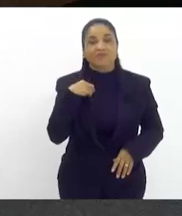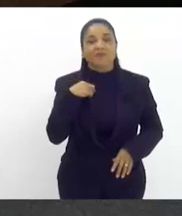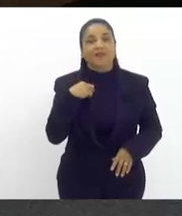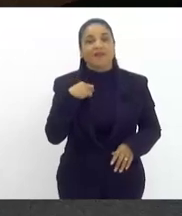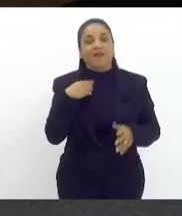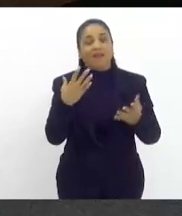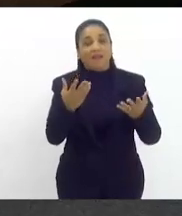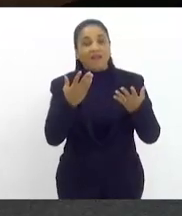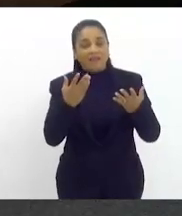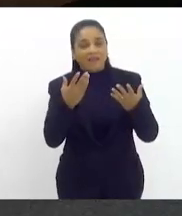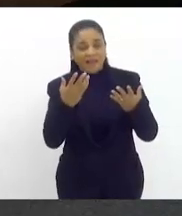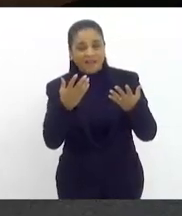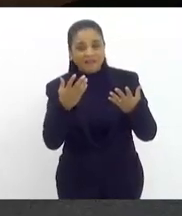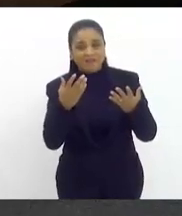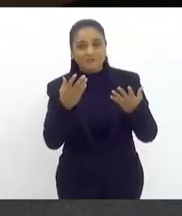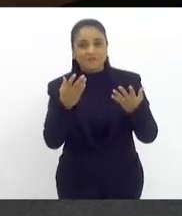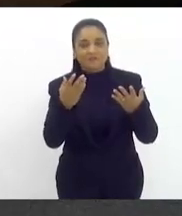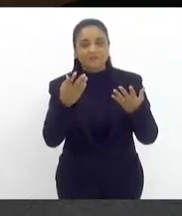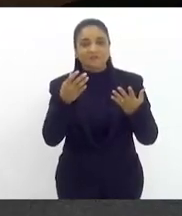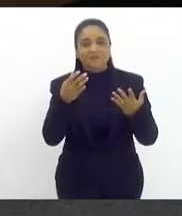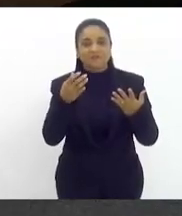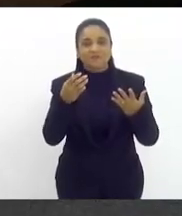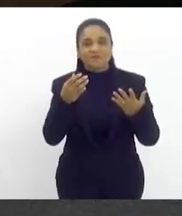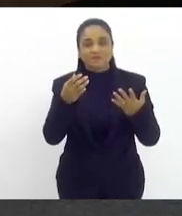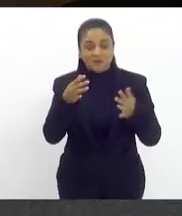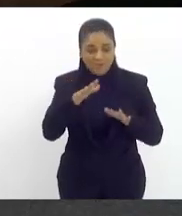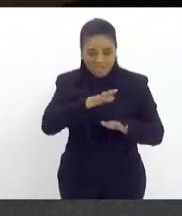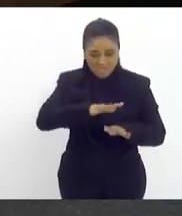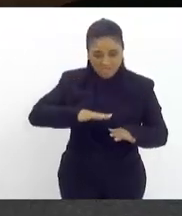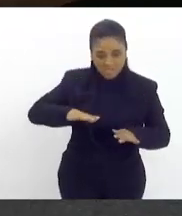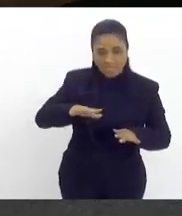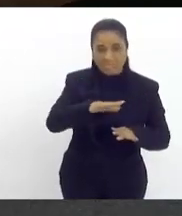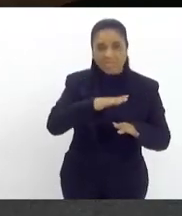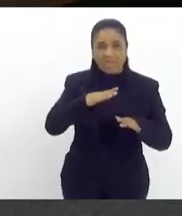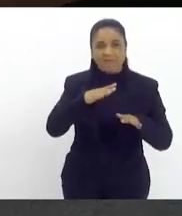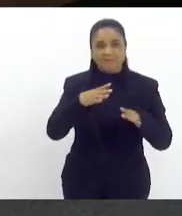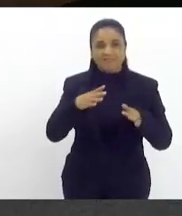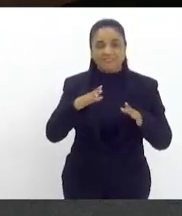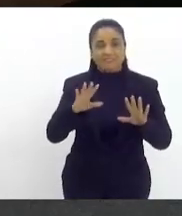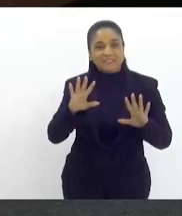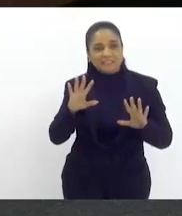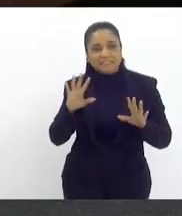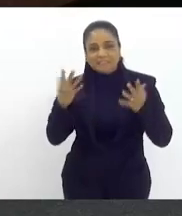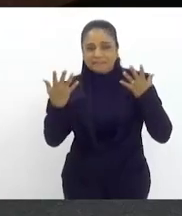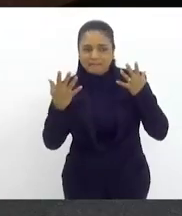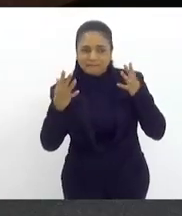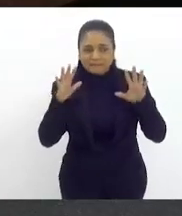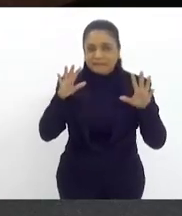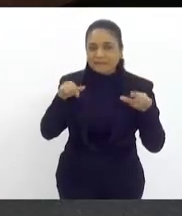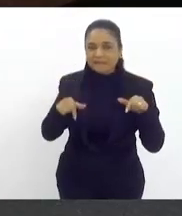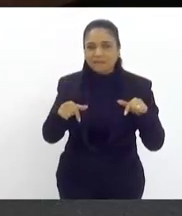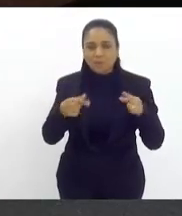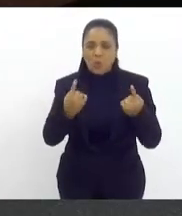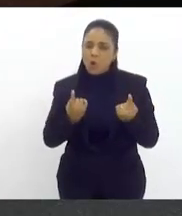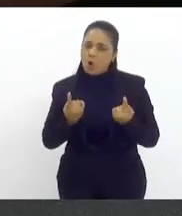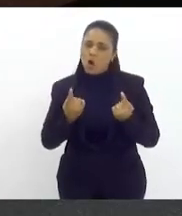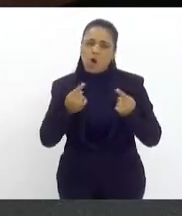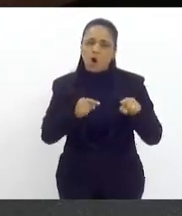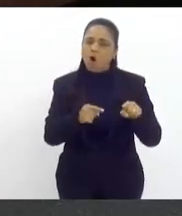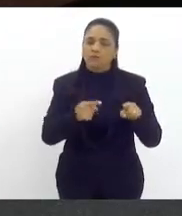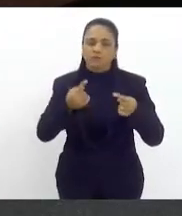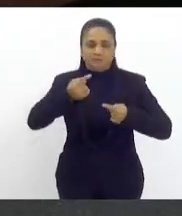quebrar o clima que se instaurou não é e a gente claro não é contra o debate